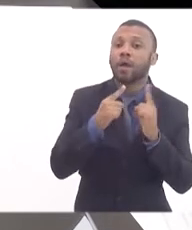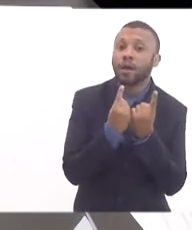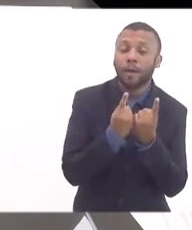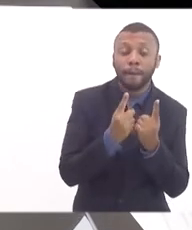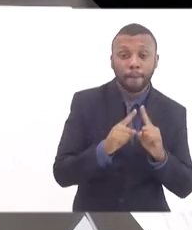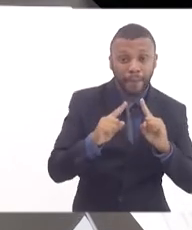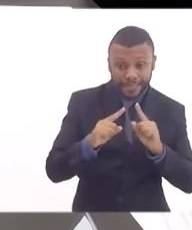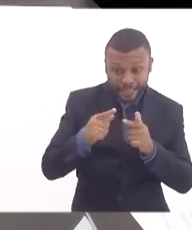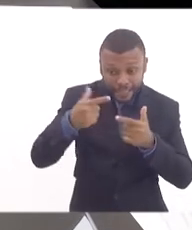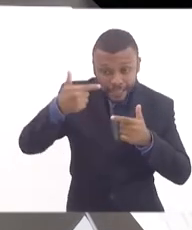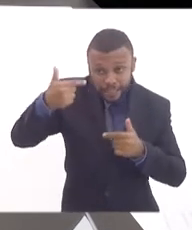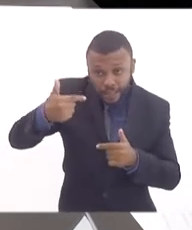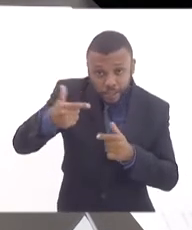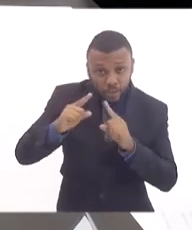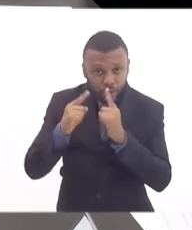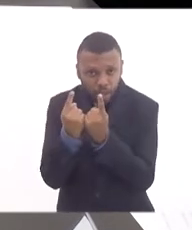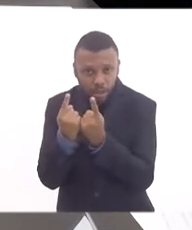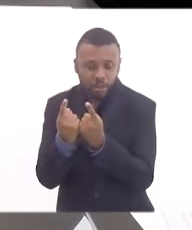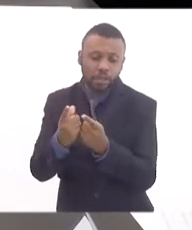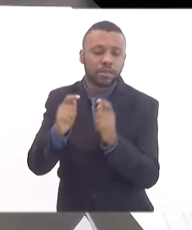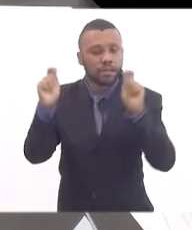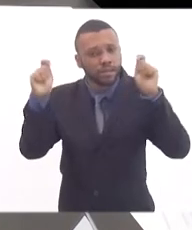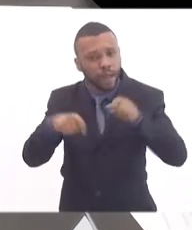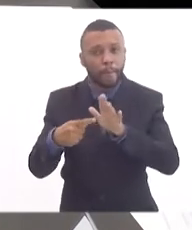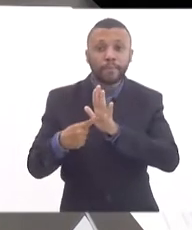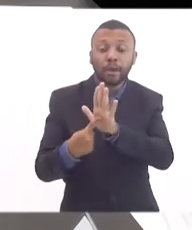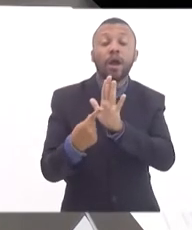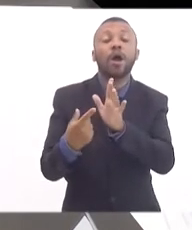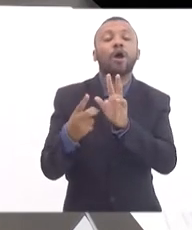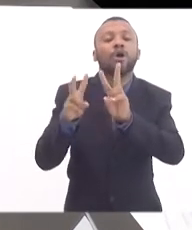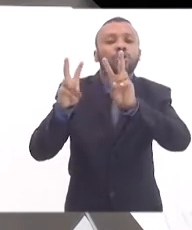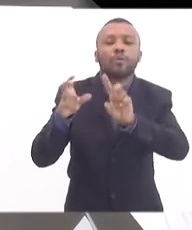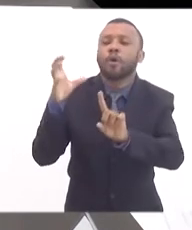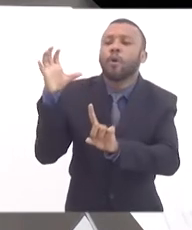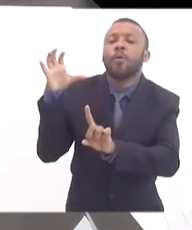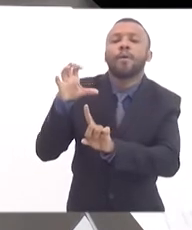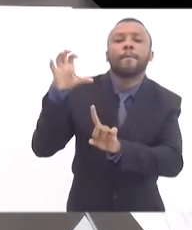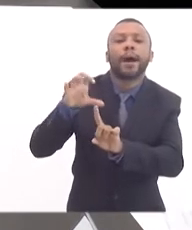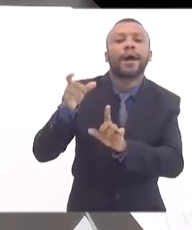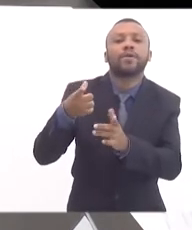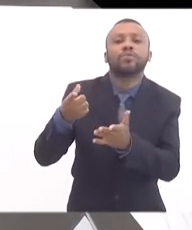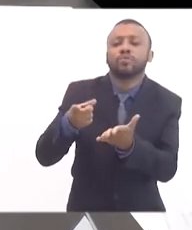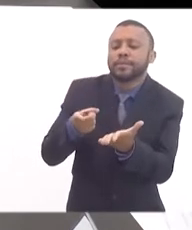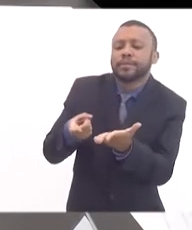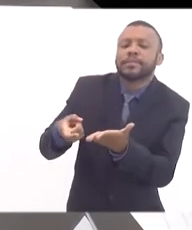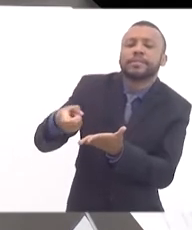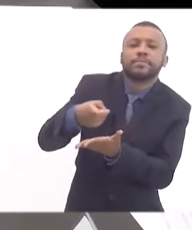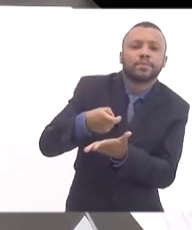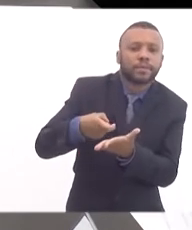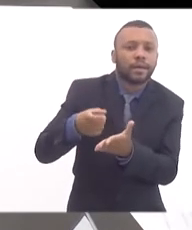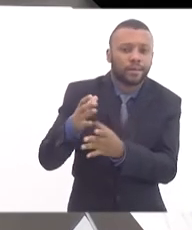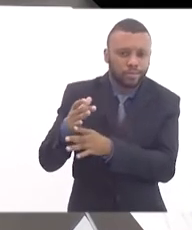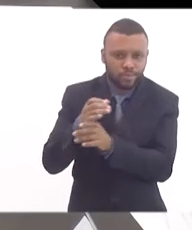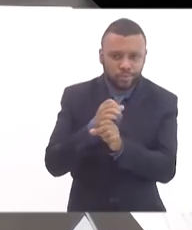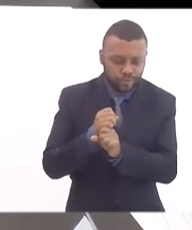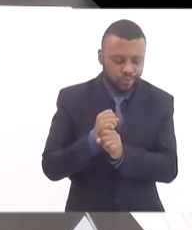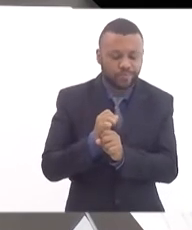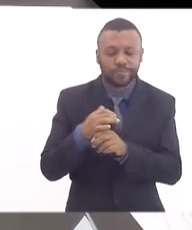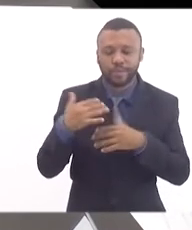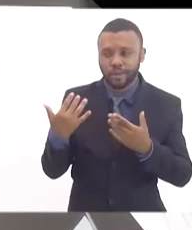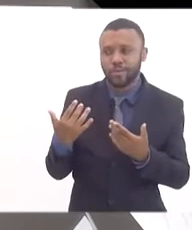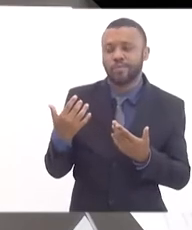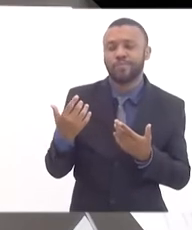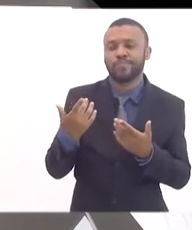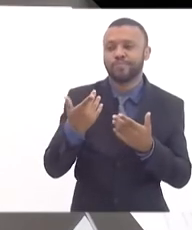de apresentar Impacto e Boa tarde apenas lá eu só na lei da alternância e eu